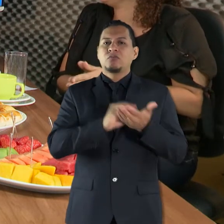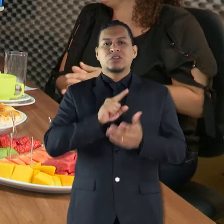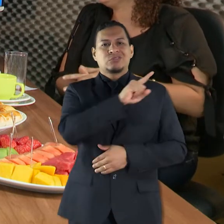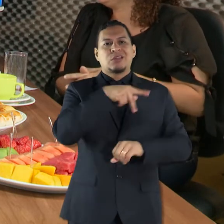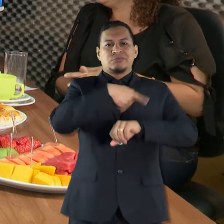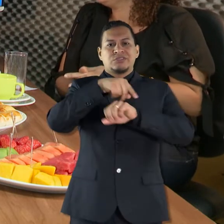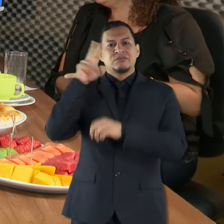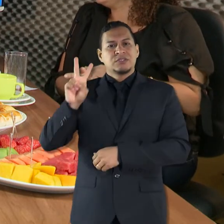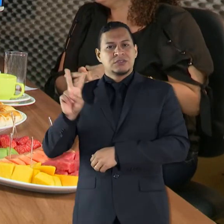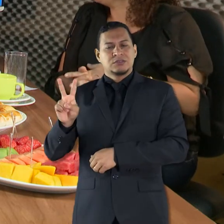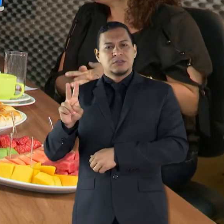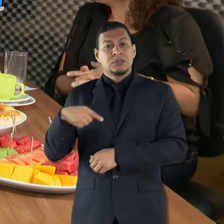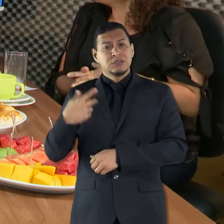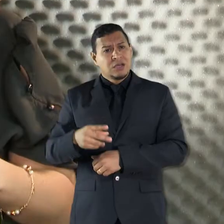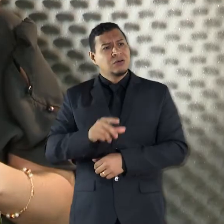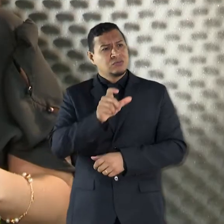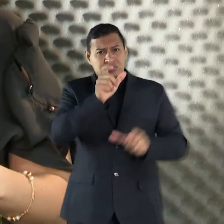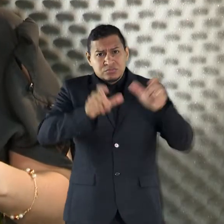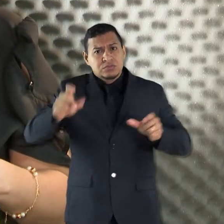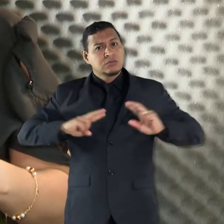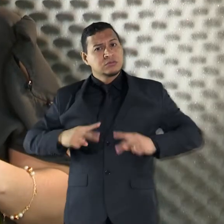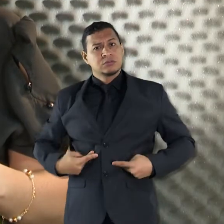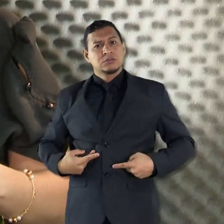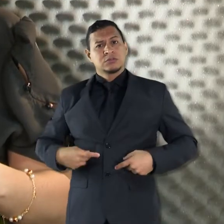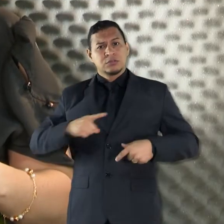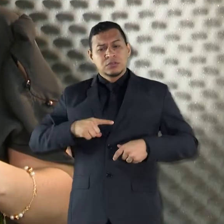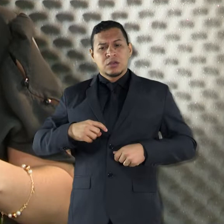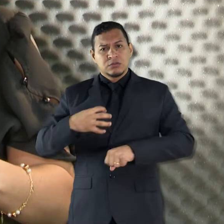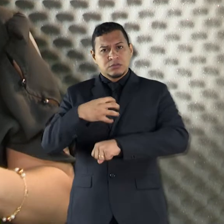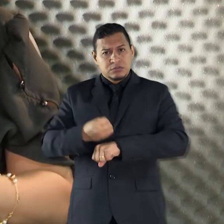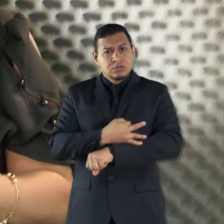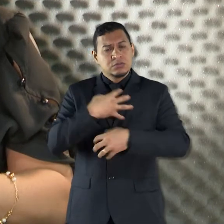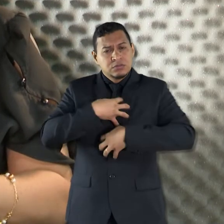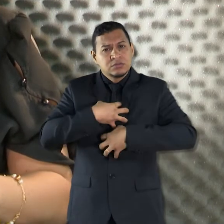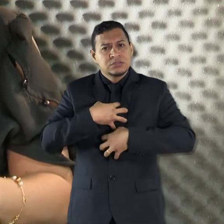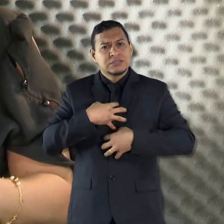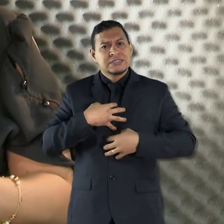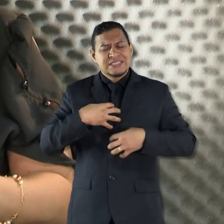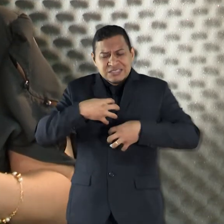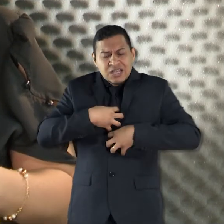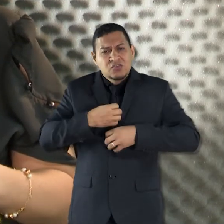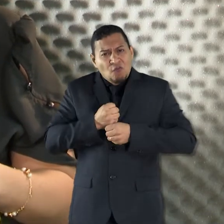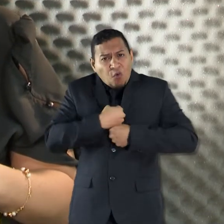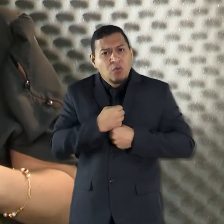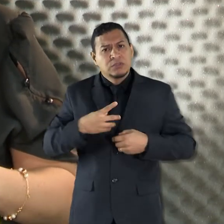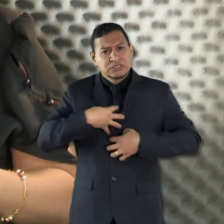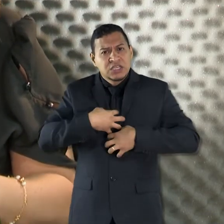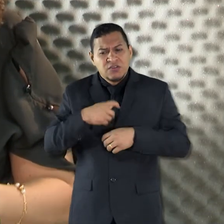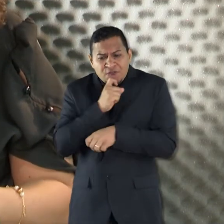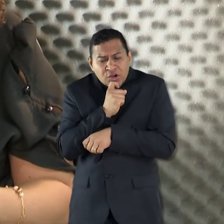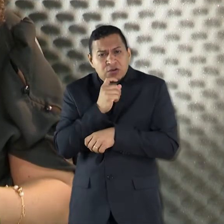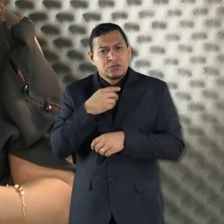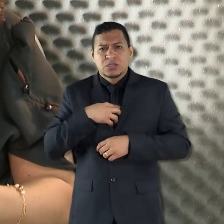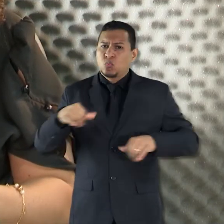na mesa deles, né? É há muito tempo. Então são seres humanos, né? São pessoas com sentimentos, pessoas que sentem fome, sentem frio e